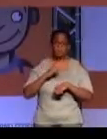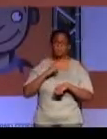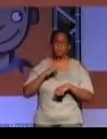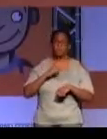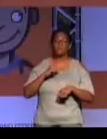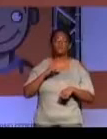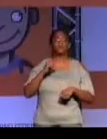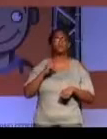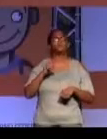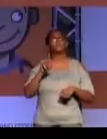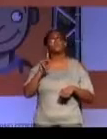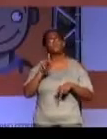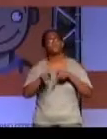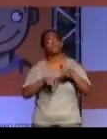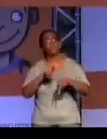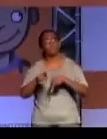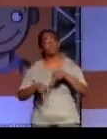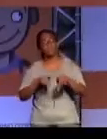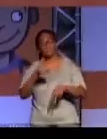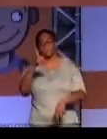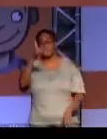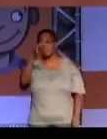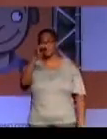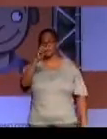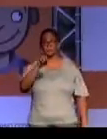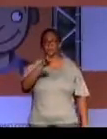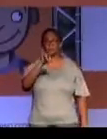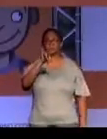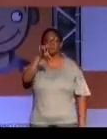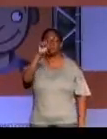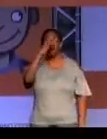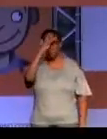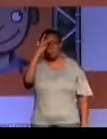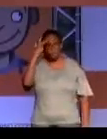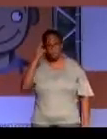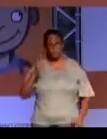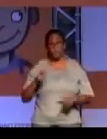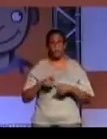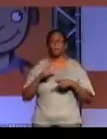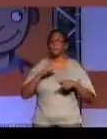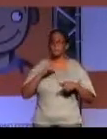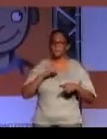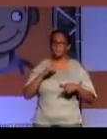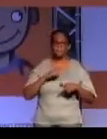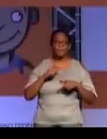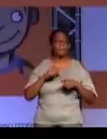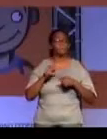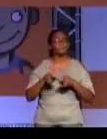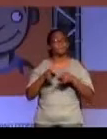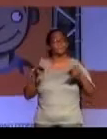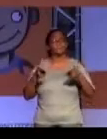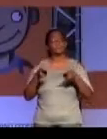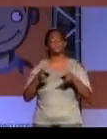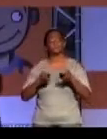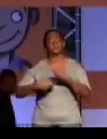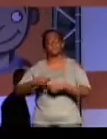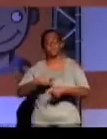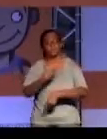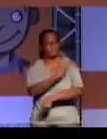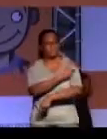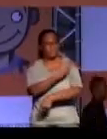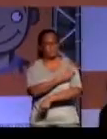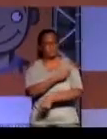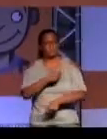quase 2010 milhões de pessoas, um mercado enorme de vacinas e outros biológicos,